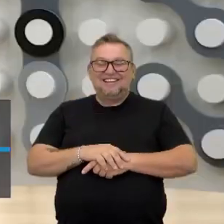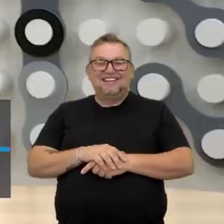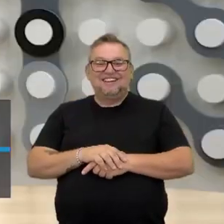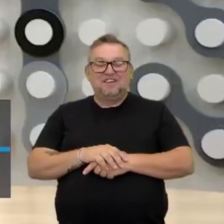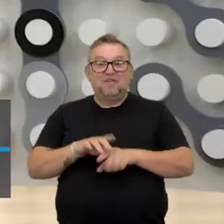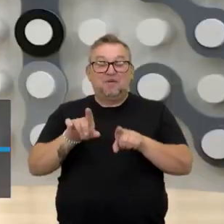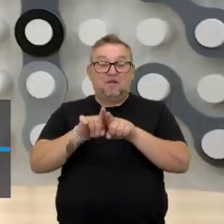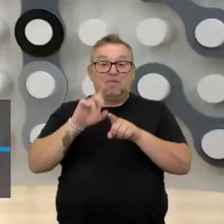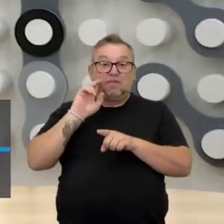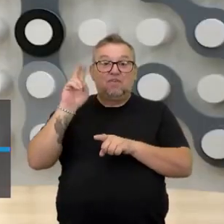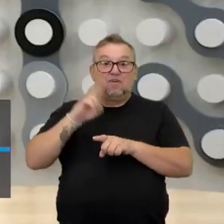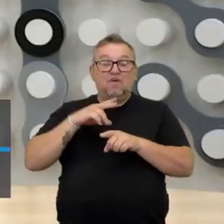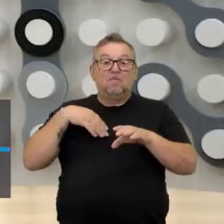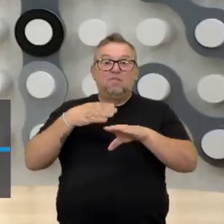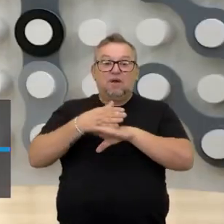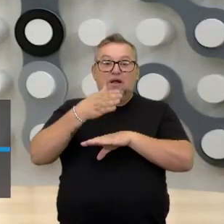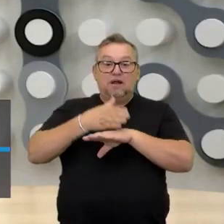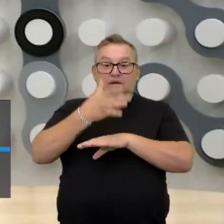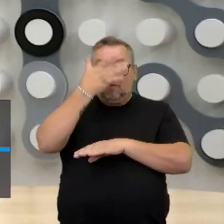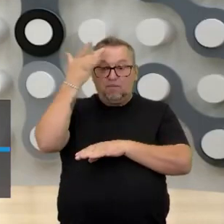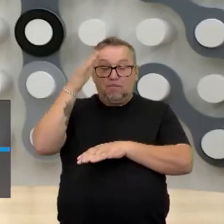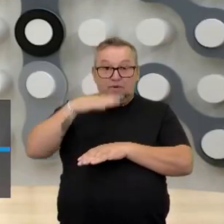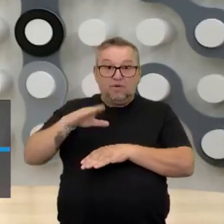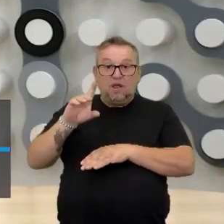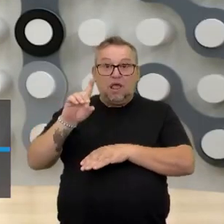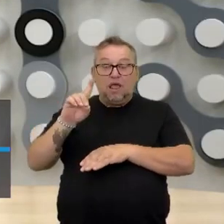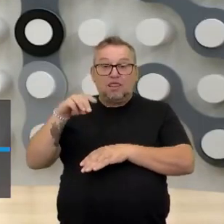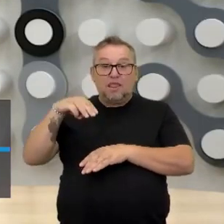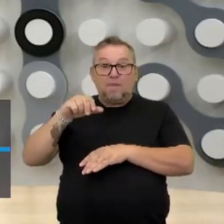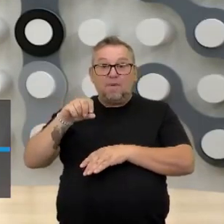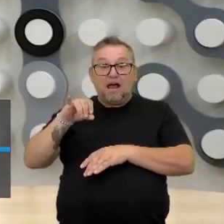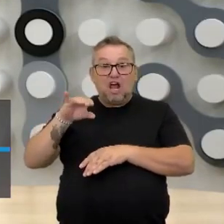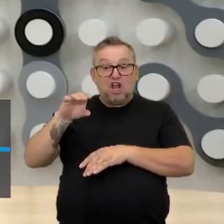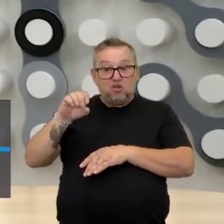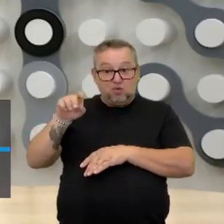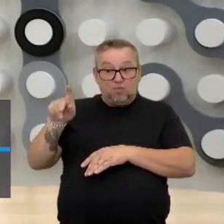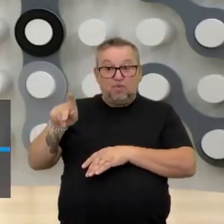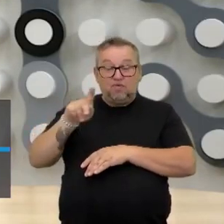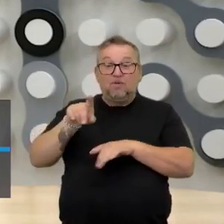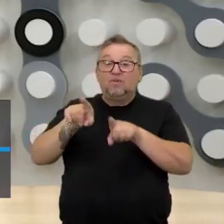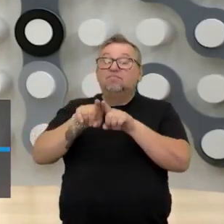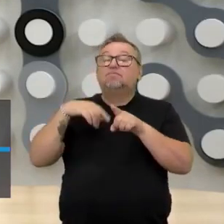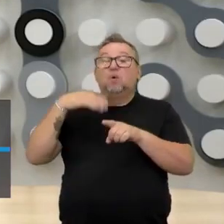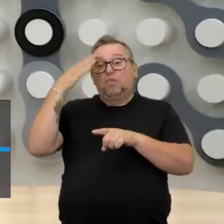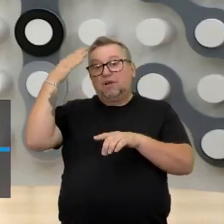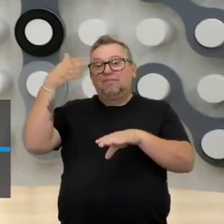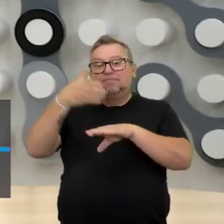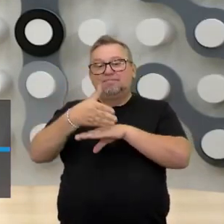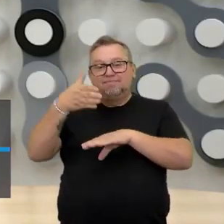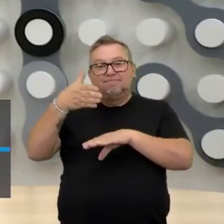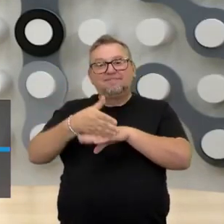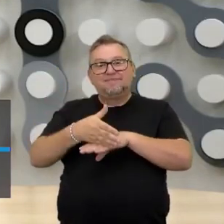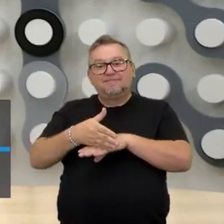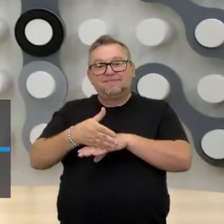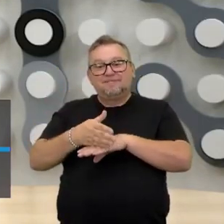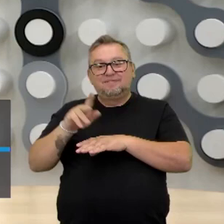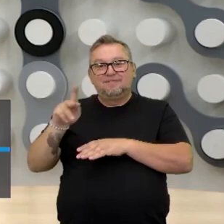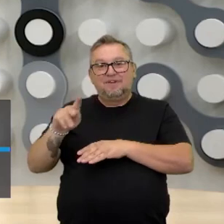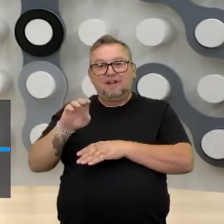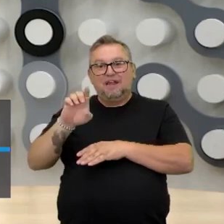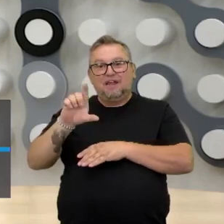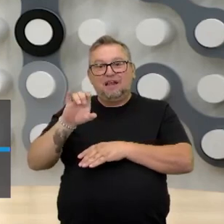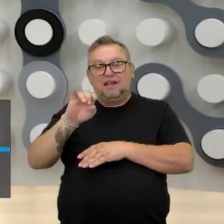Ok, então. Então temos a participação aqui do pessoal, o professor Damásio participando aqui com a gente também, obrigado pela participação.